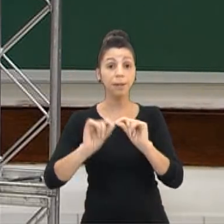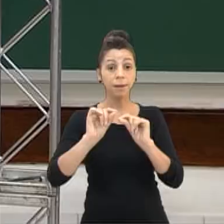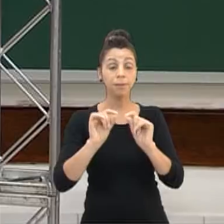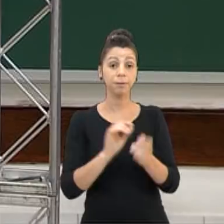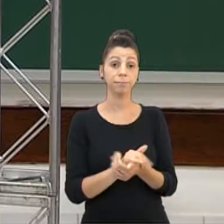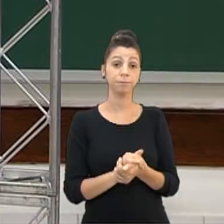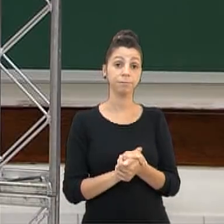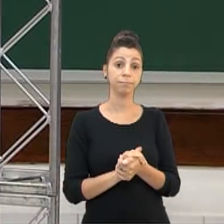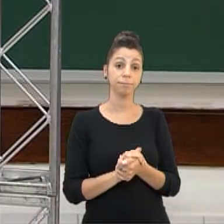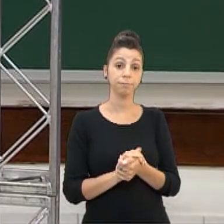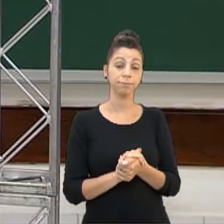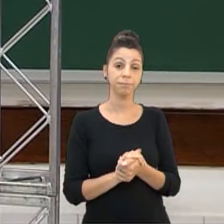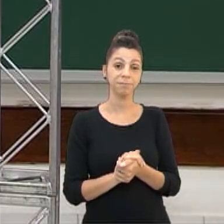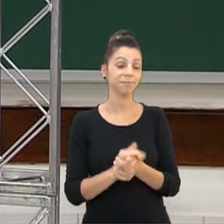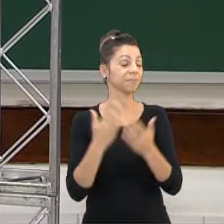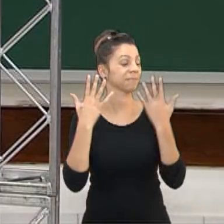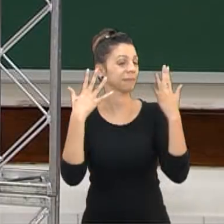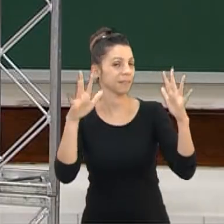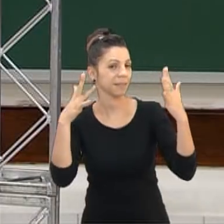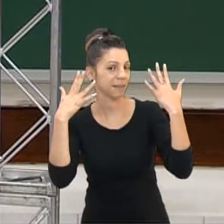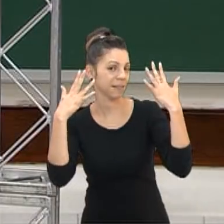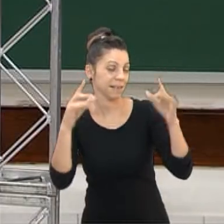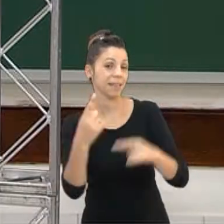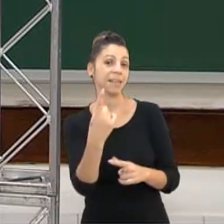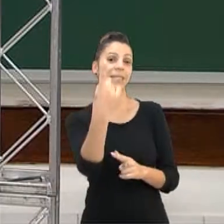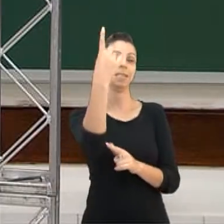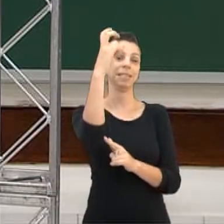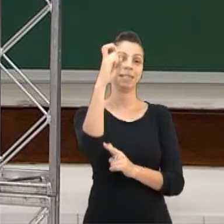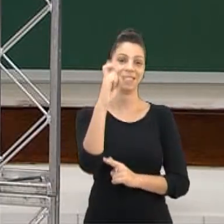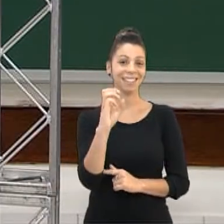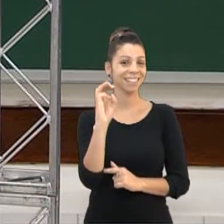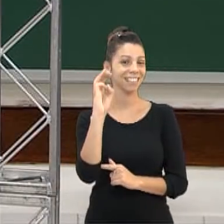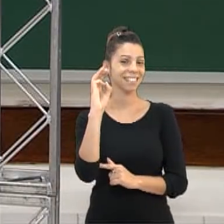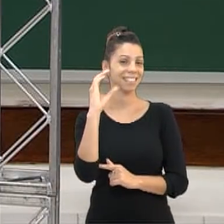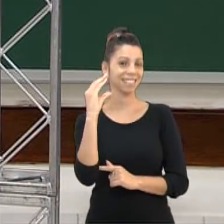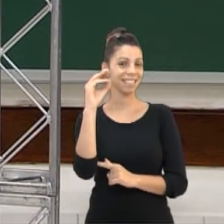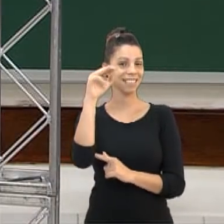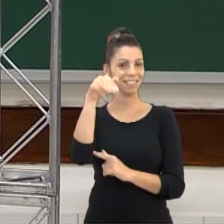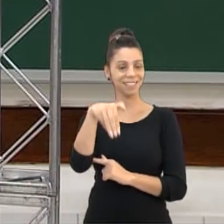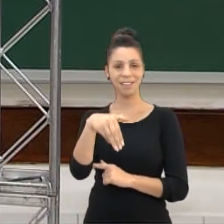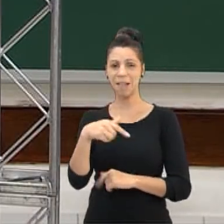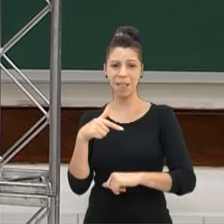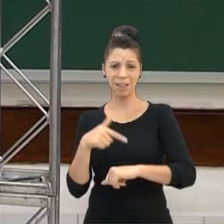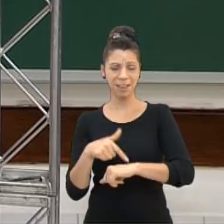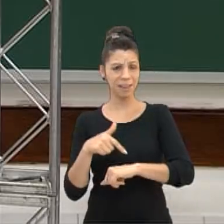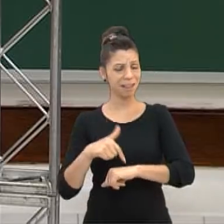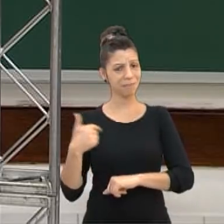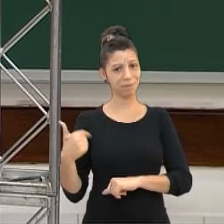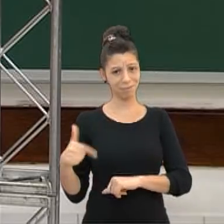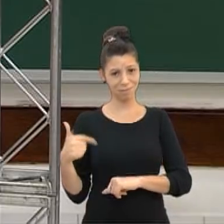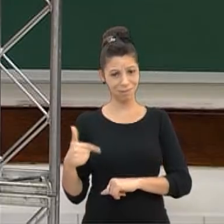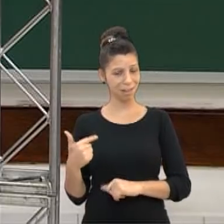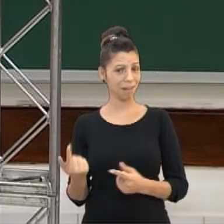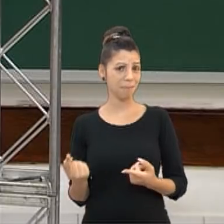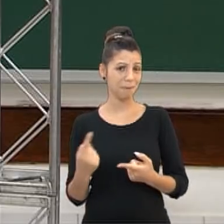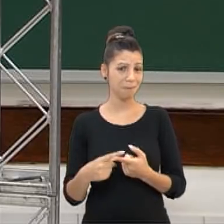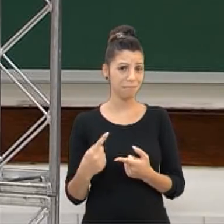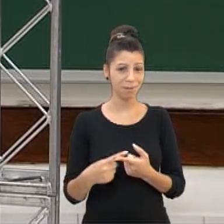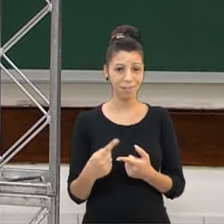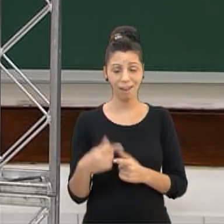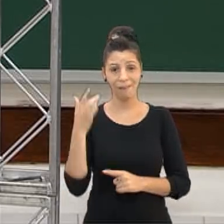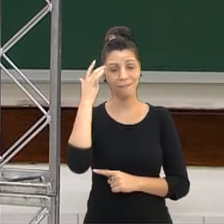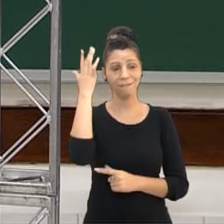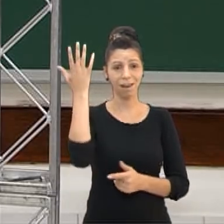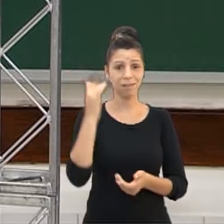é igual? Muito bem, 15 centímetros. Eu não vou nem deixar tempo para vocês calcularem esse, tá bom? Não vou